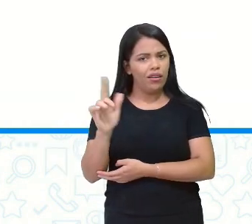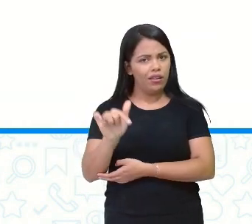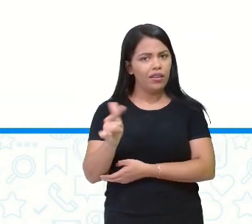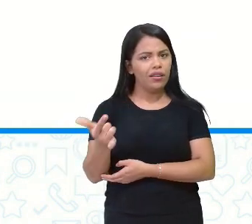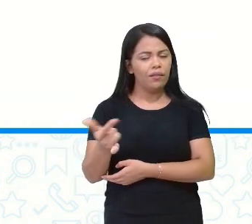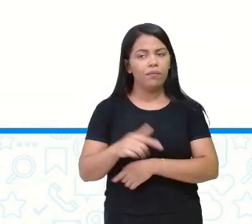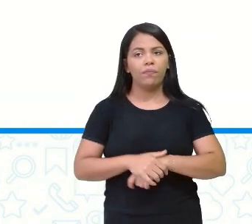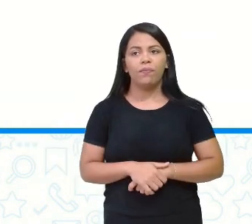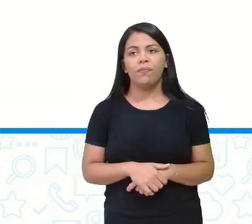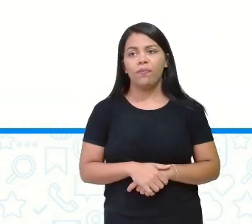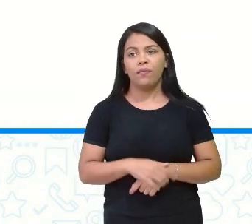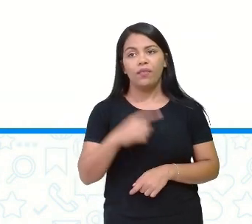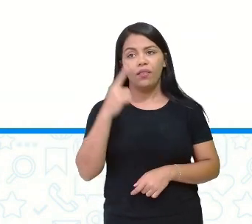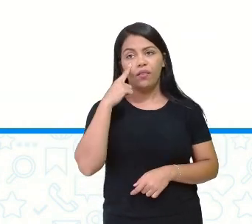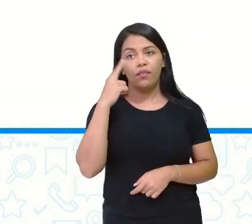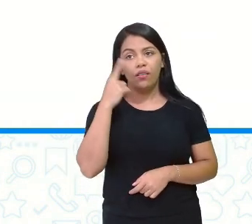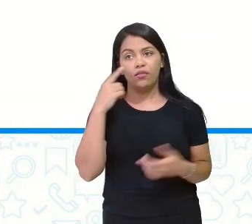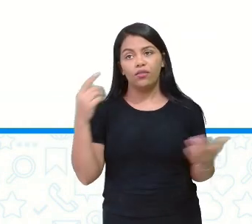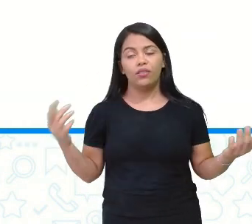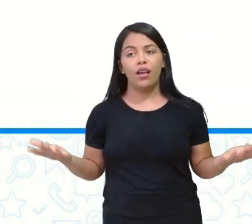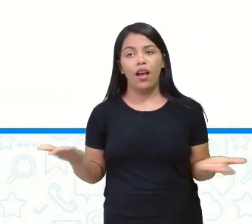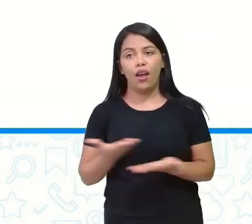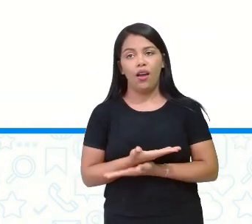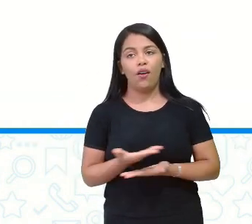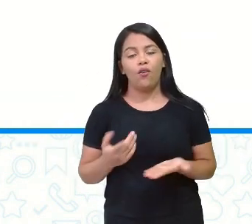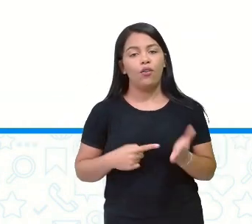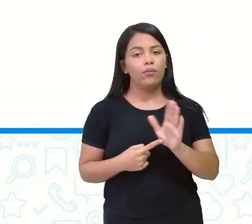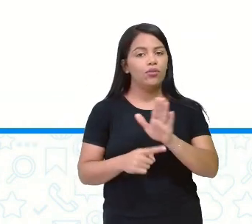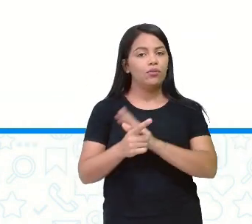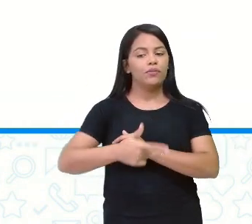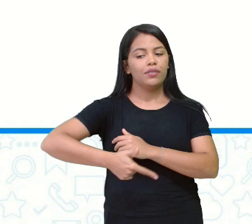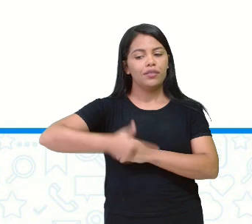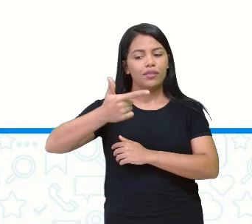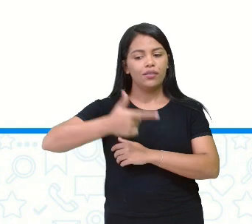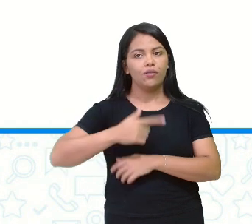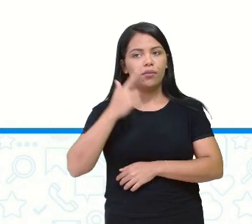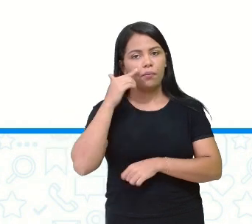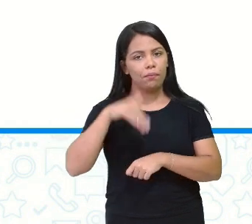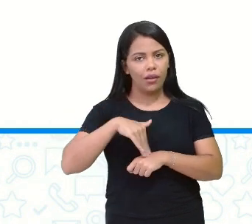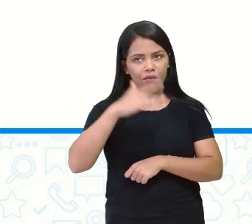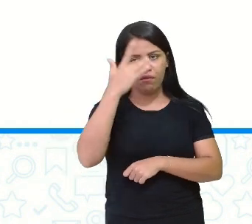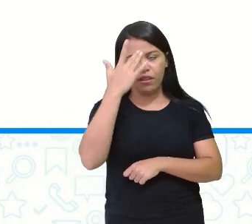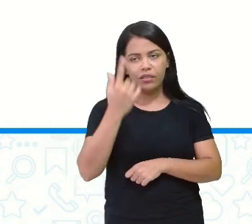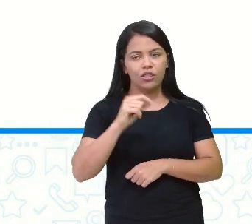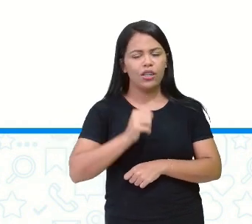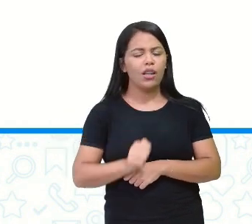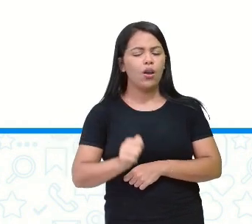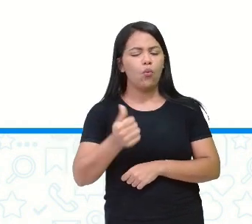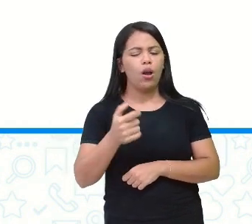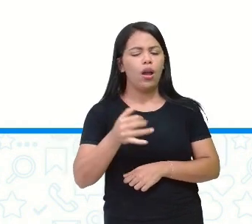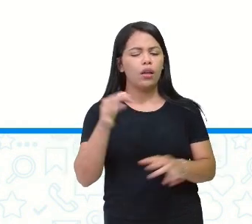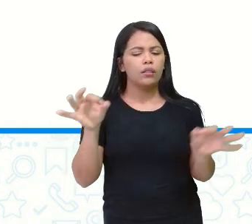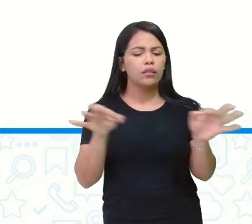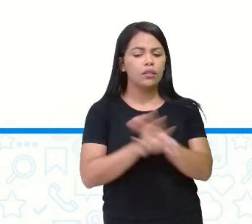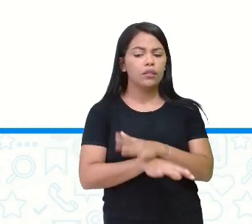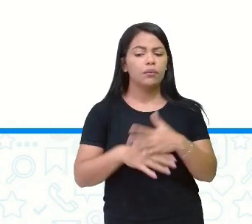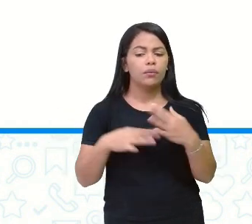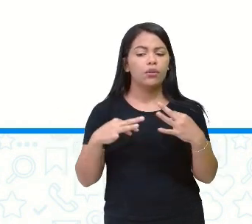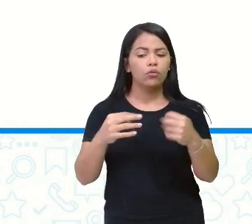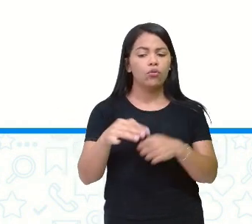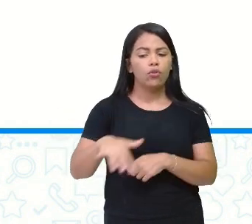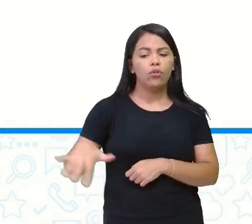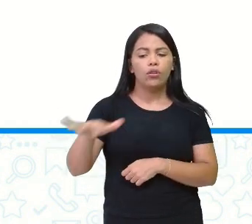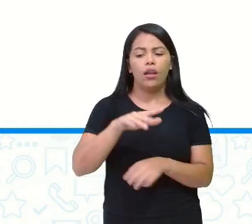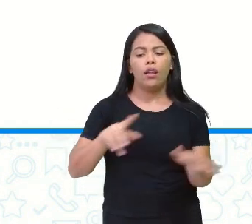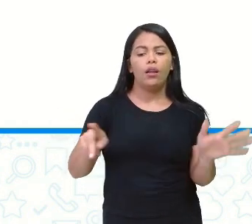mostrar a segunda, vai ficar mais fácil ainda. Estamos quase preenchendo aí toda a